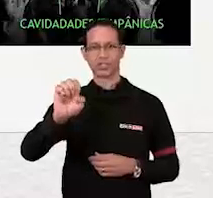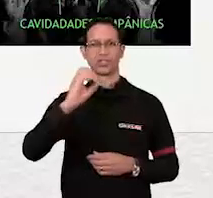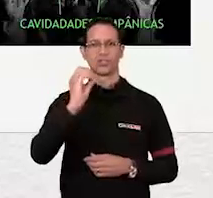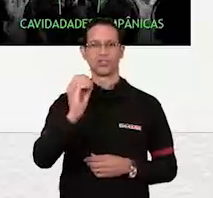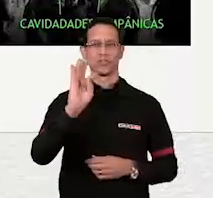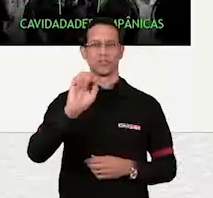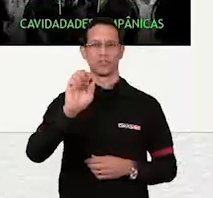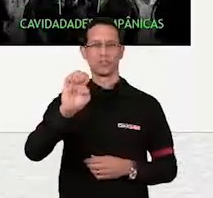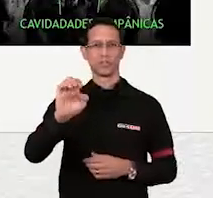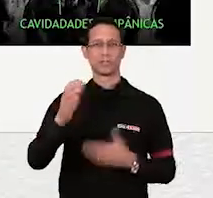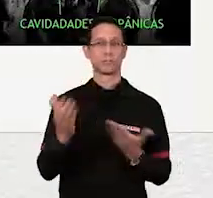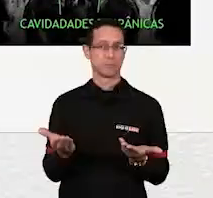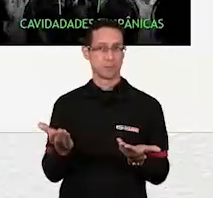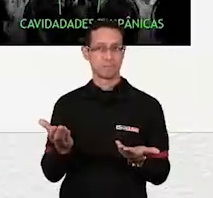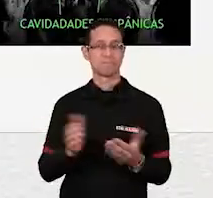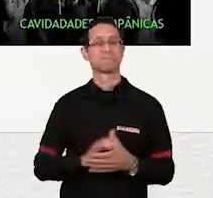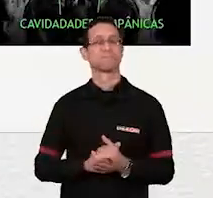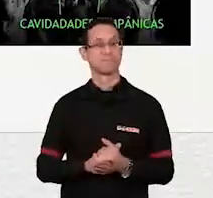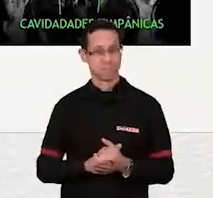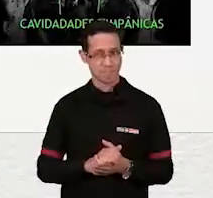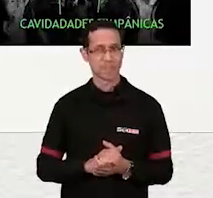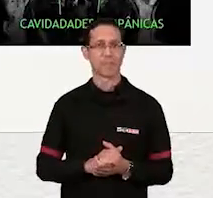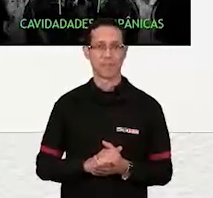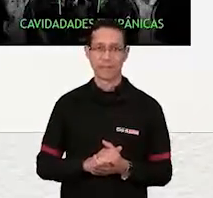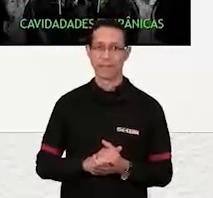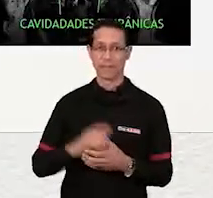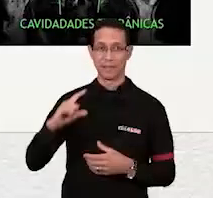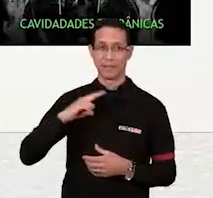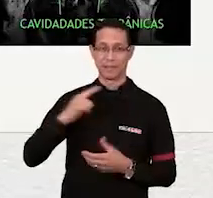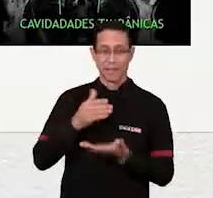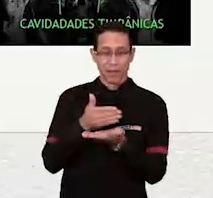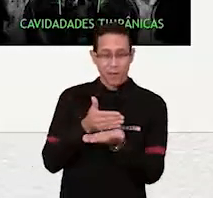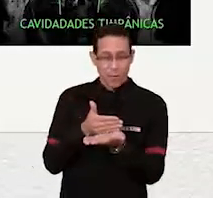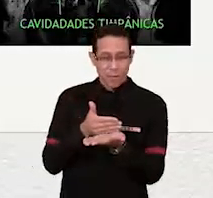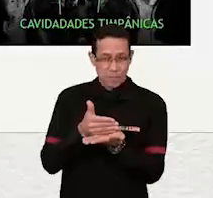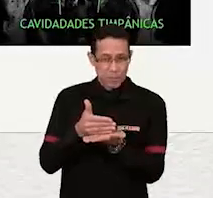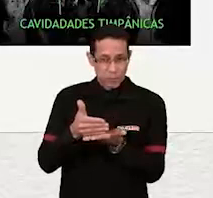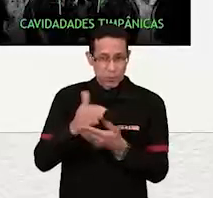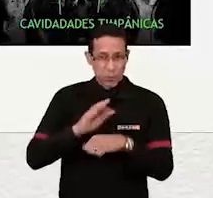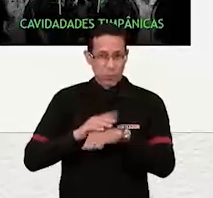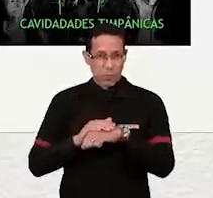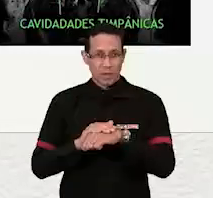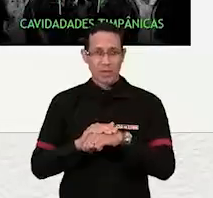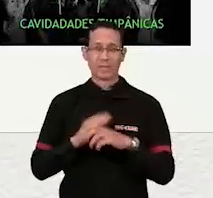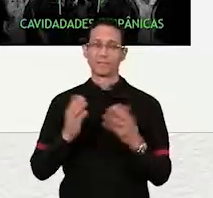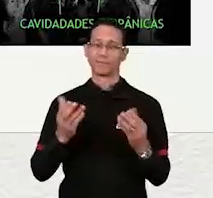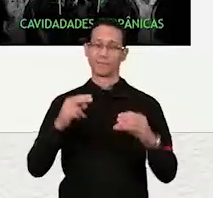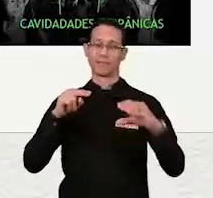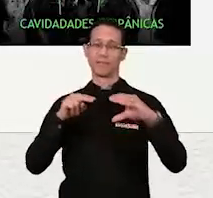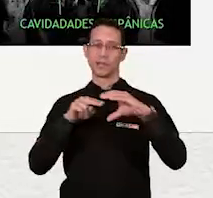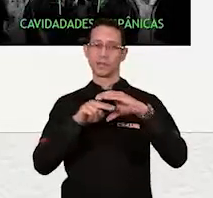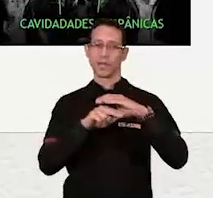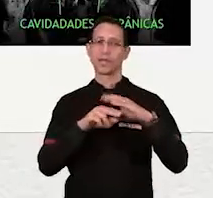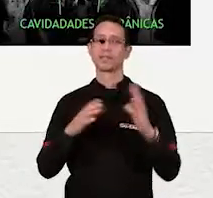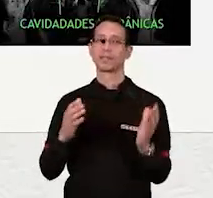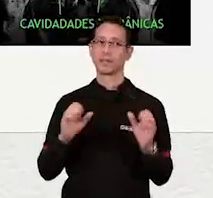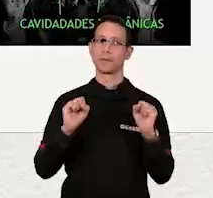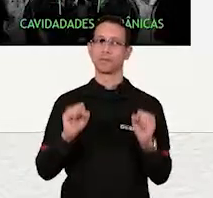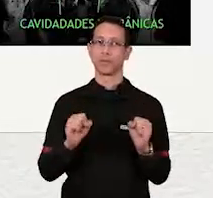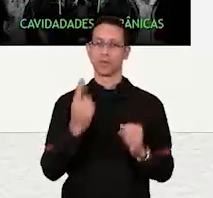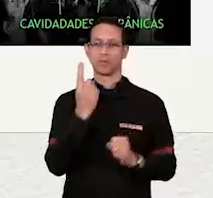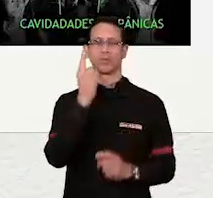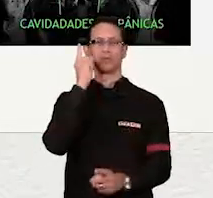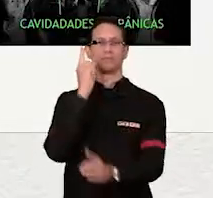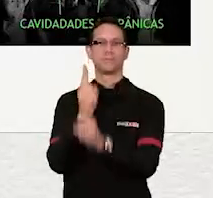precisa estar um pouco mais avançada, né? Quando você tem uma meningite inicial, talvez a ressonância seja a única